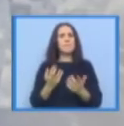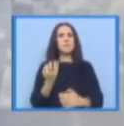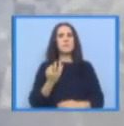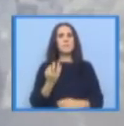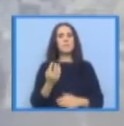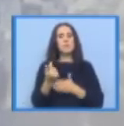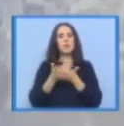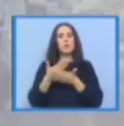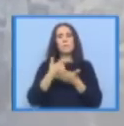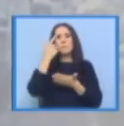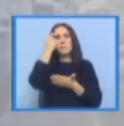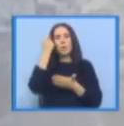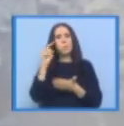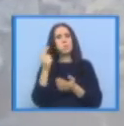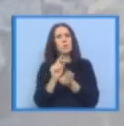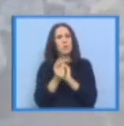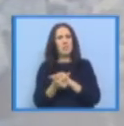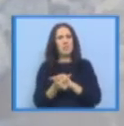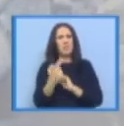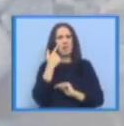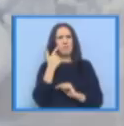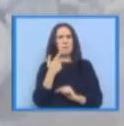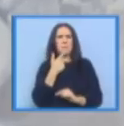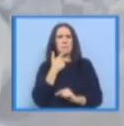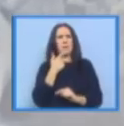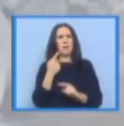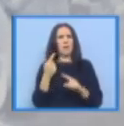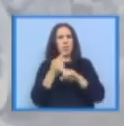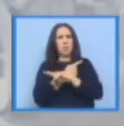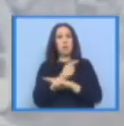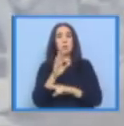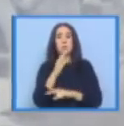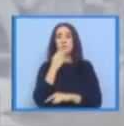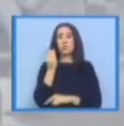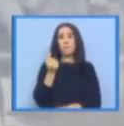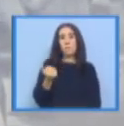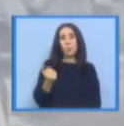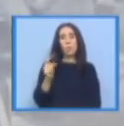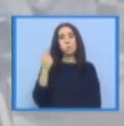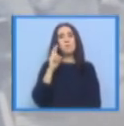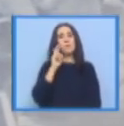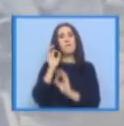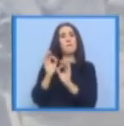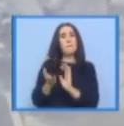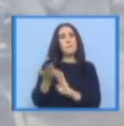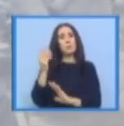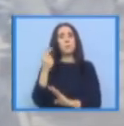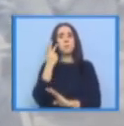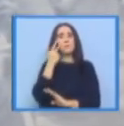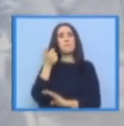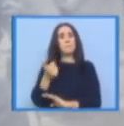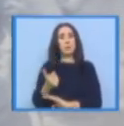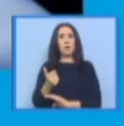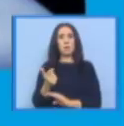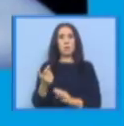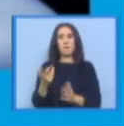espírito económico, deveria ser ao contrário. Parece haver aqui uma contradição. Ou seja, se há poucos jovens, eles deviam ser mais valorizados, não é? Deviam estar a viver bem e serem